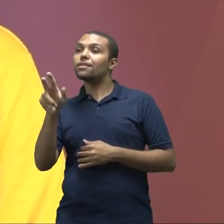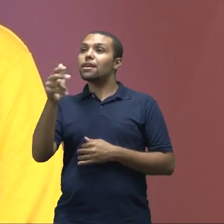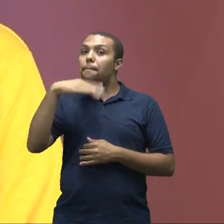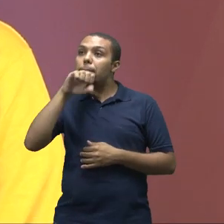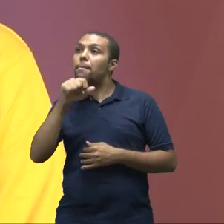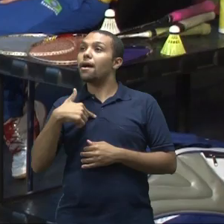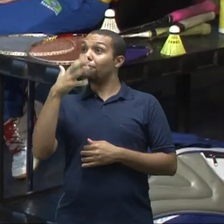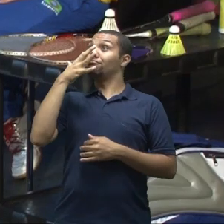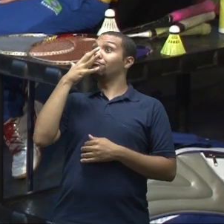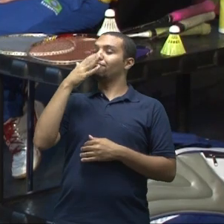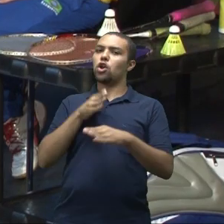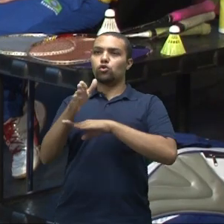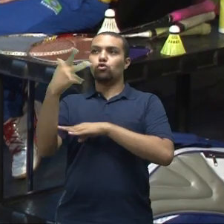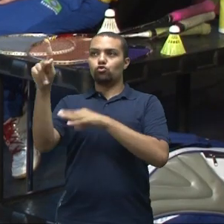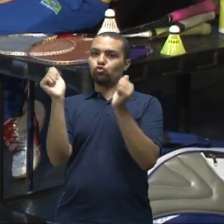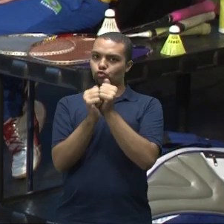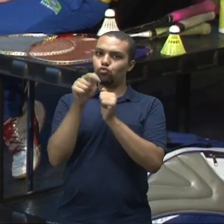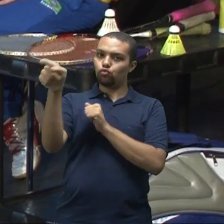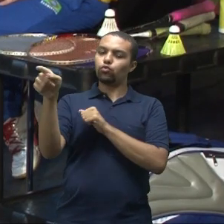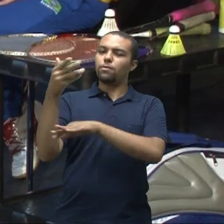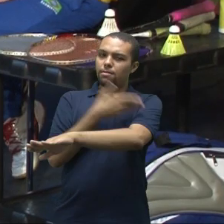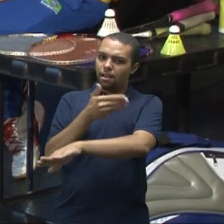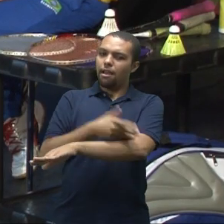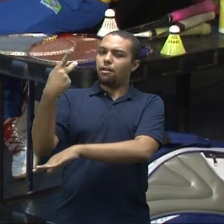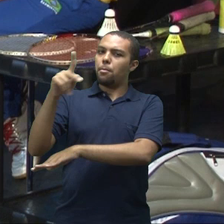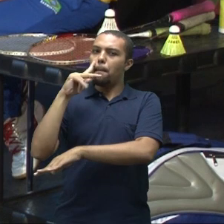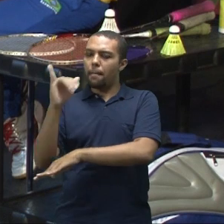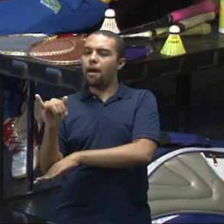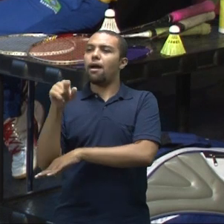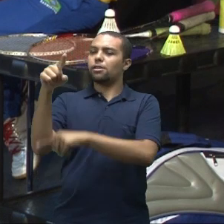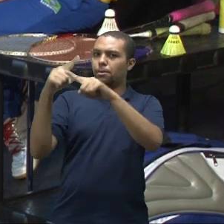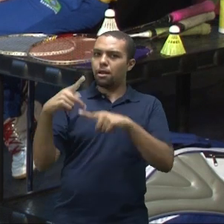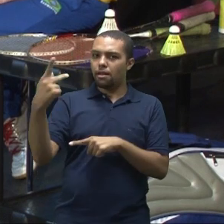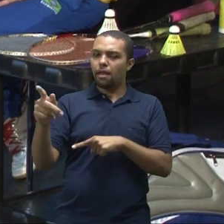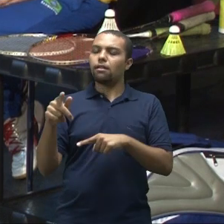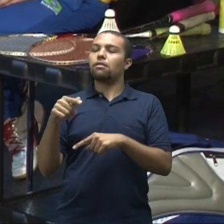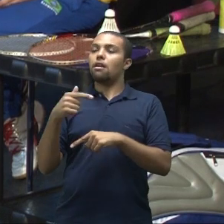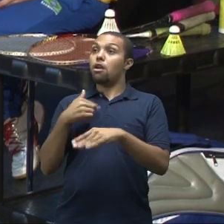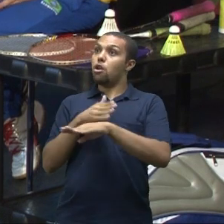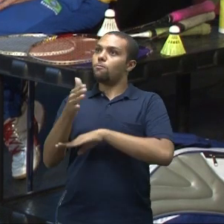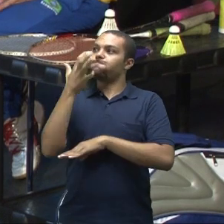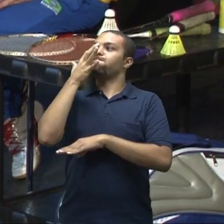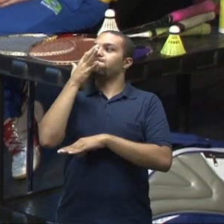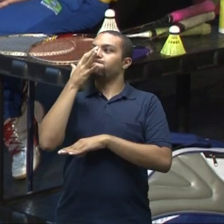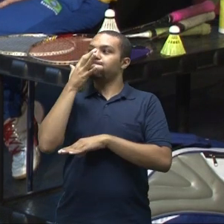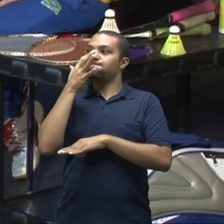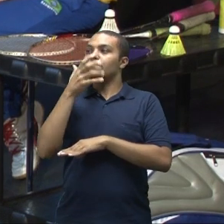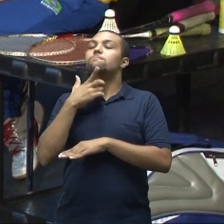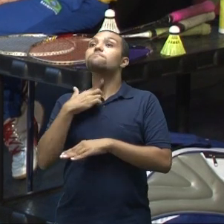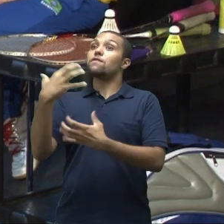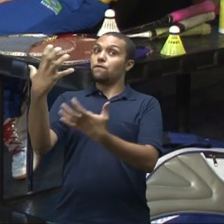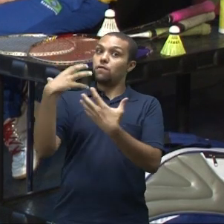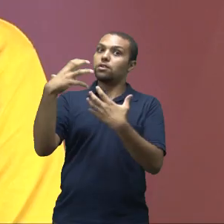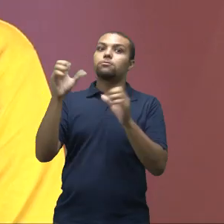E eu ia nos campeonatos, nos treinos dele, quando ele ia treinar. E